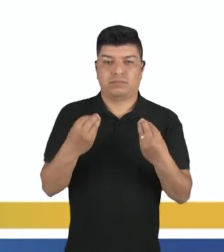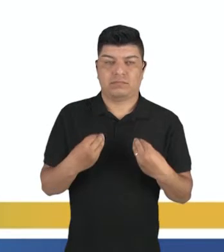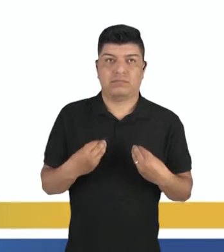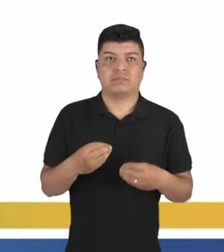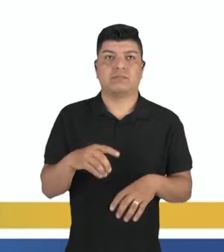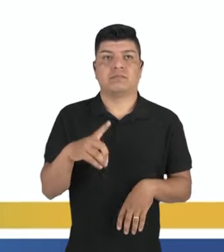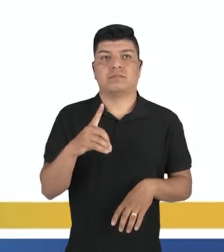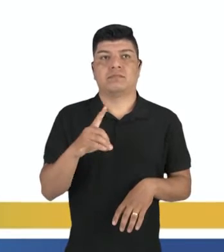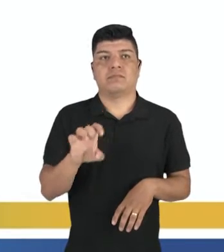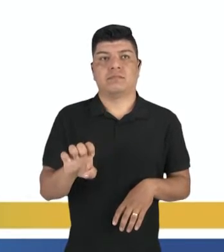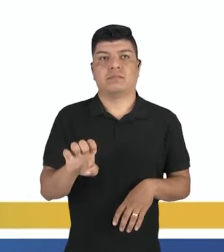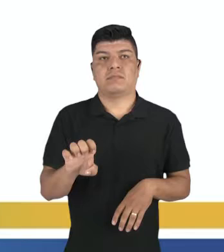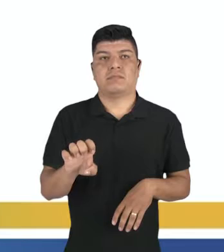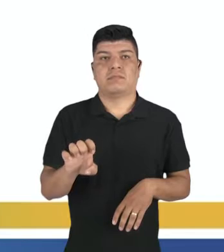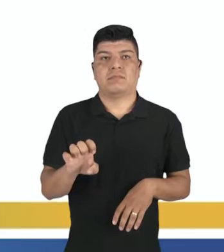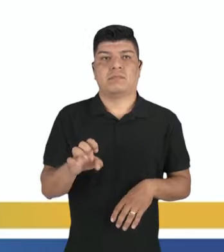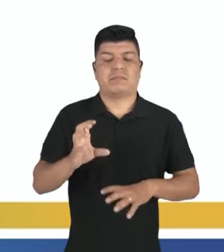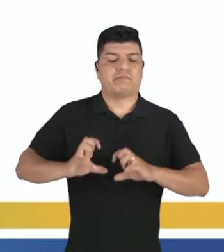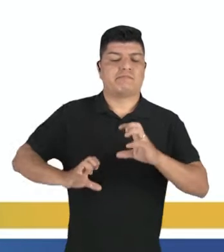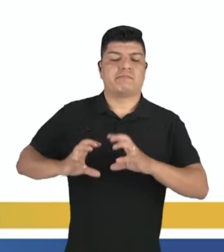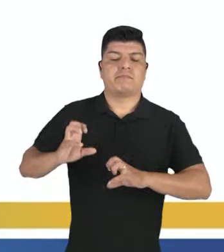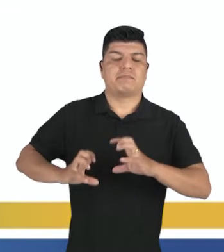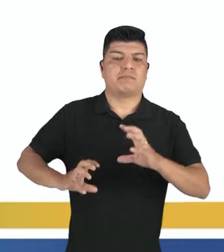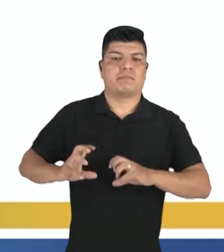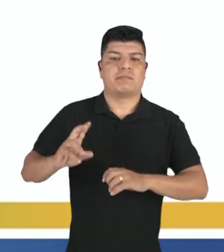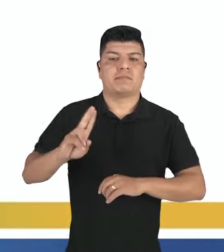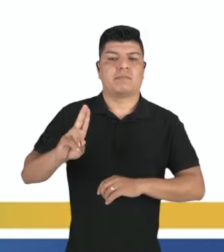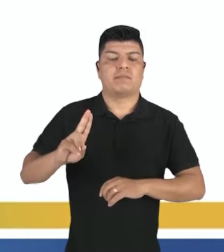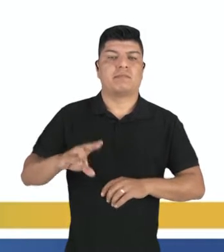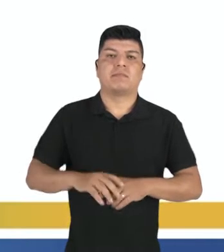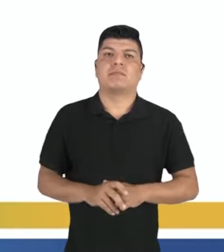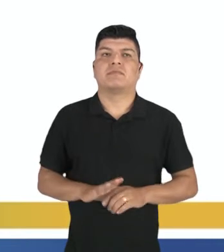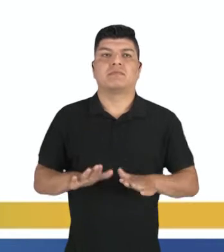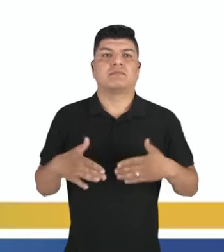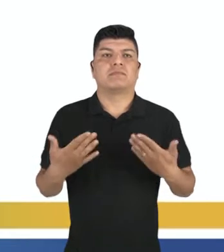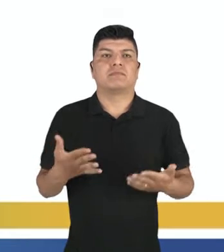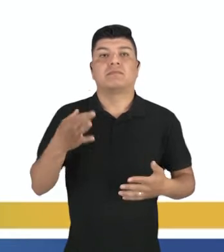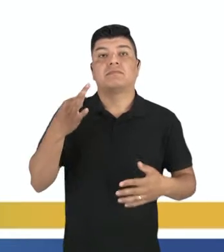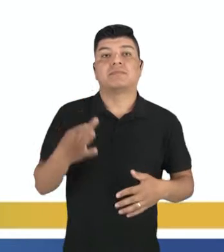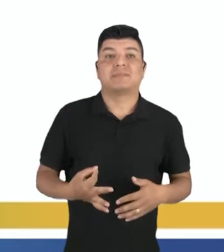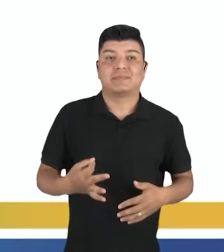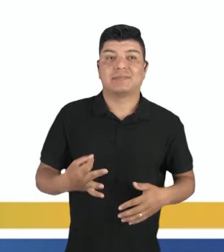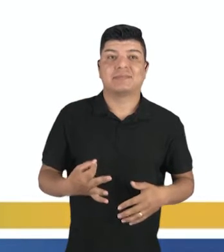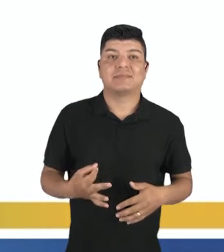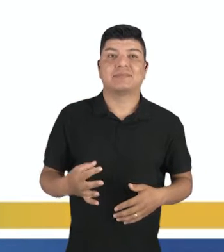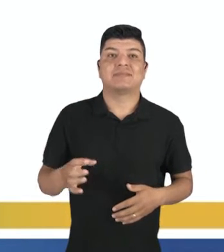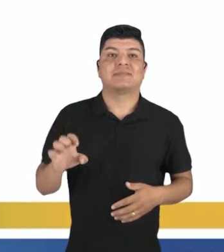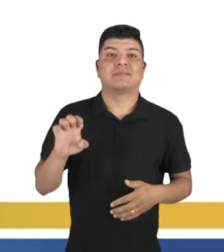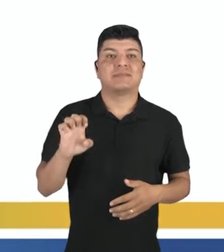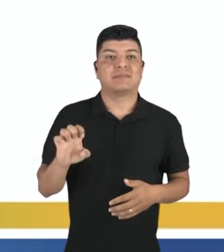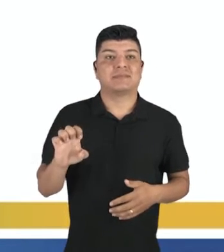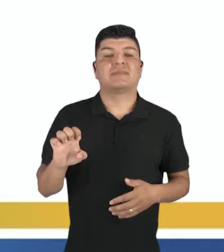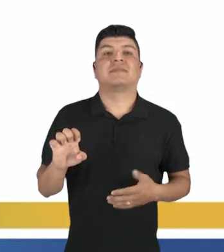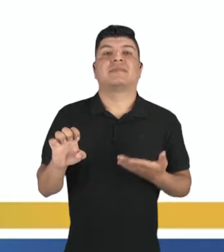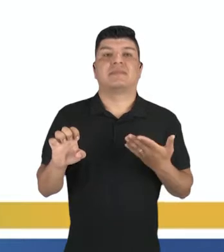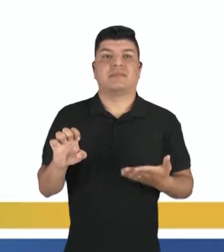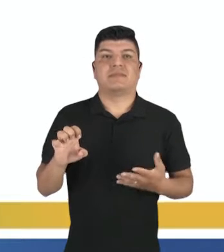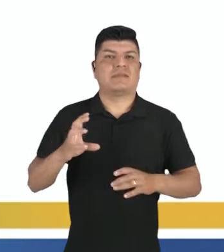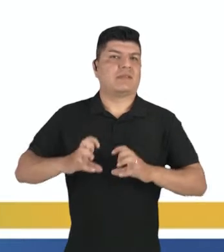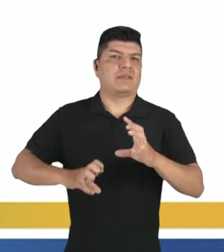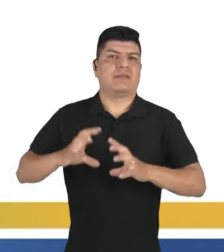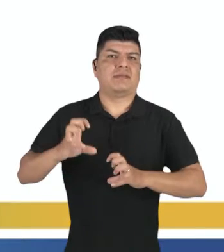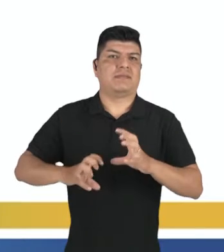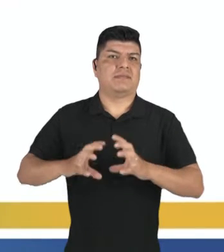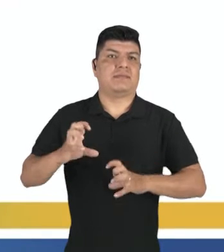dado ou não ficar brigando com ele. E aí a alternativa correta aqui seria não ficar brigando com